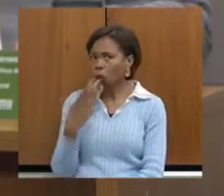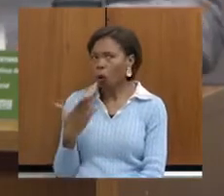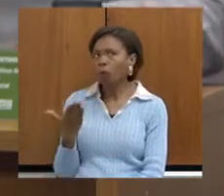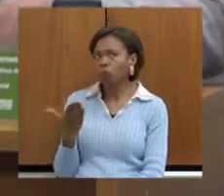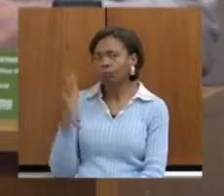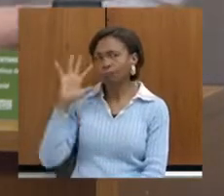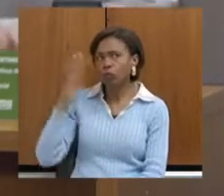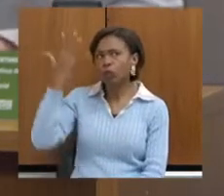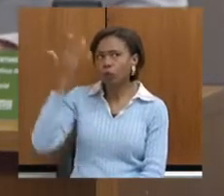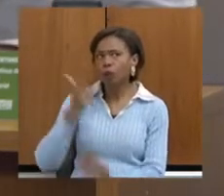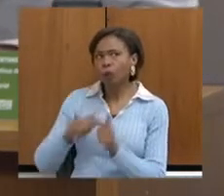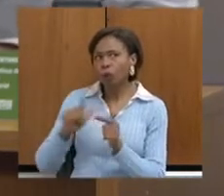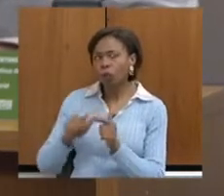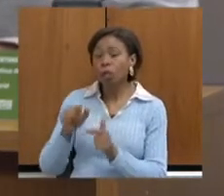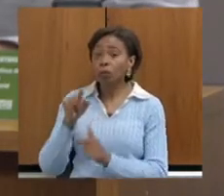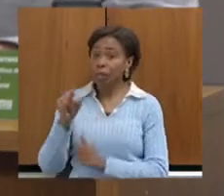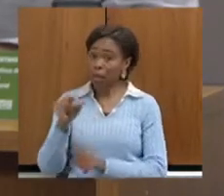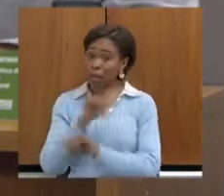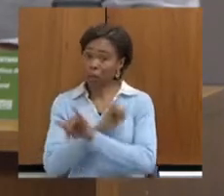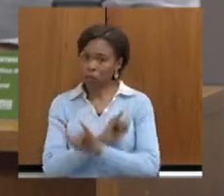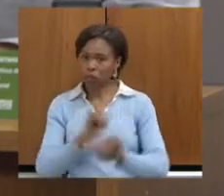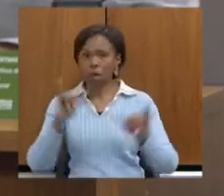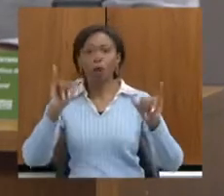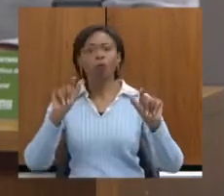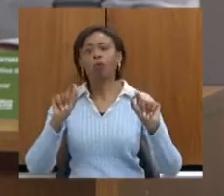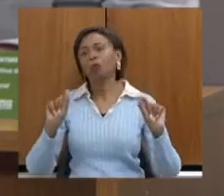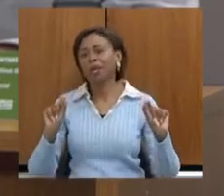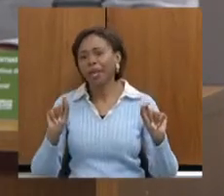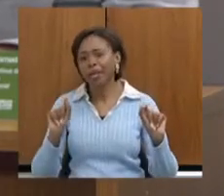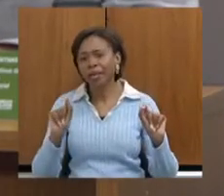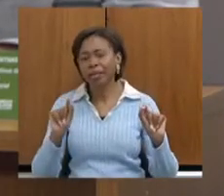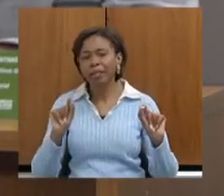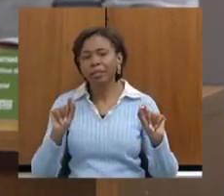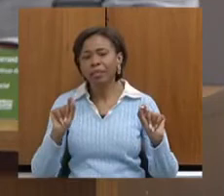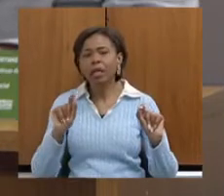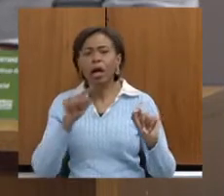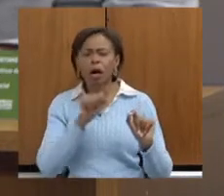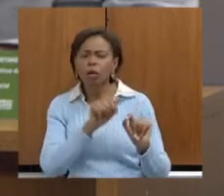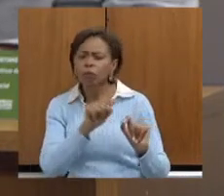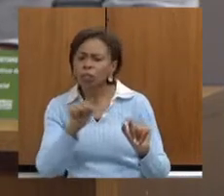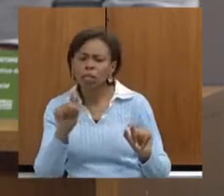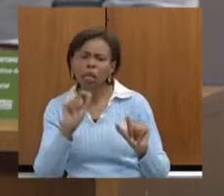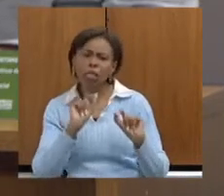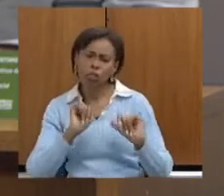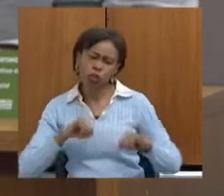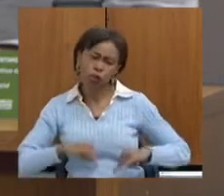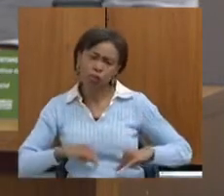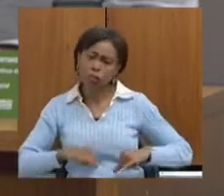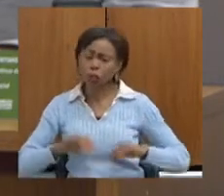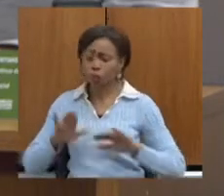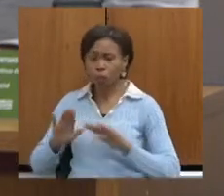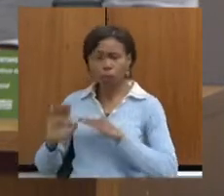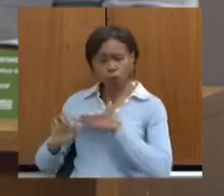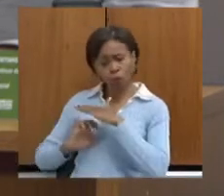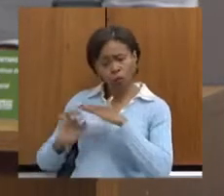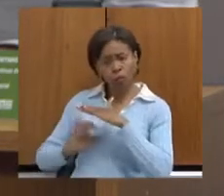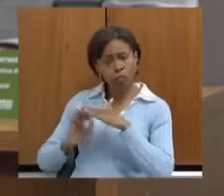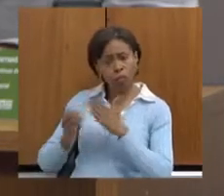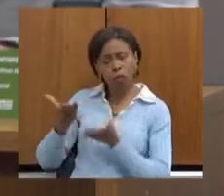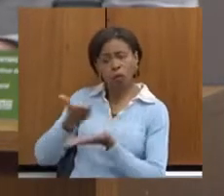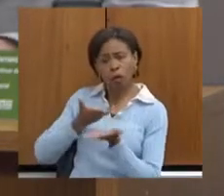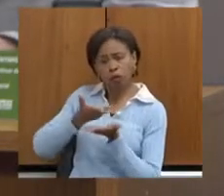problemas né que ela pregava o seguinte é nós aqui e é atingido nós estão aqui sendo ó é o